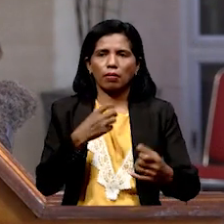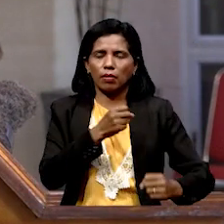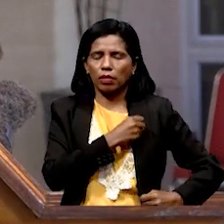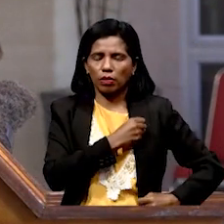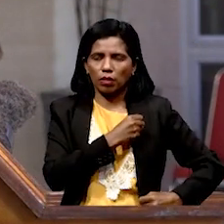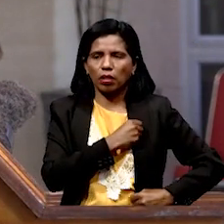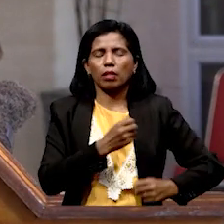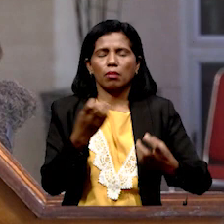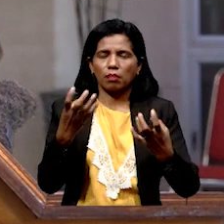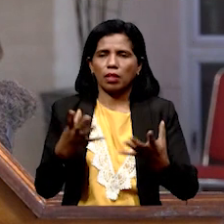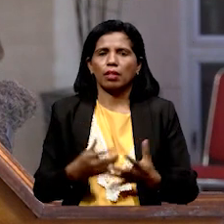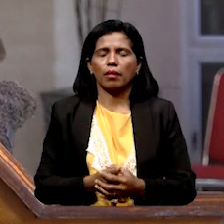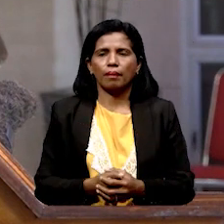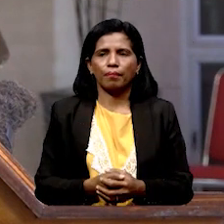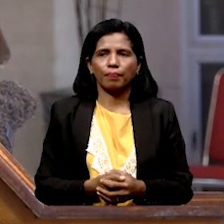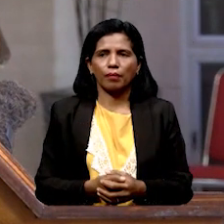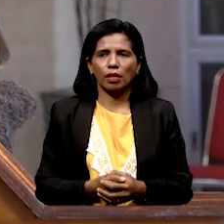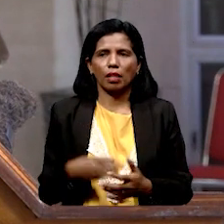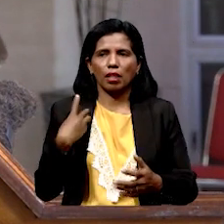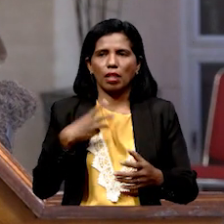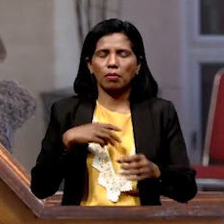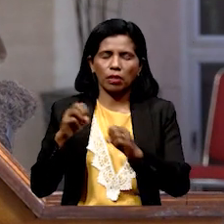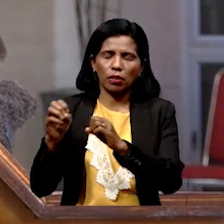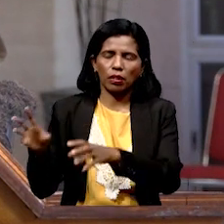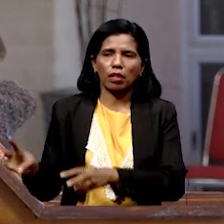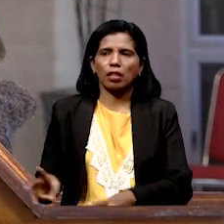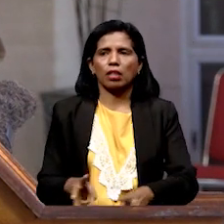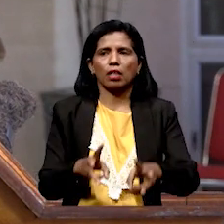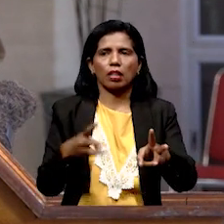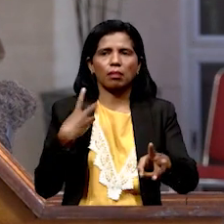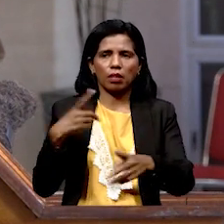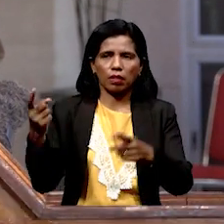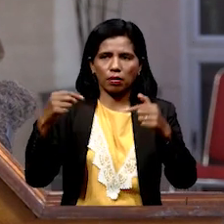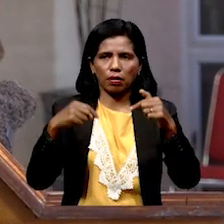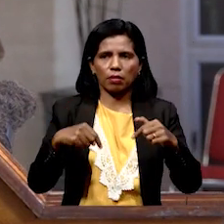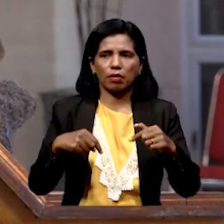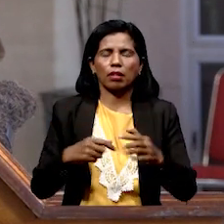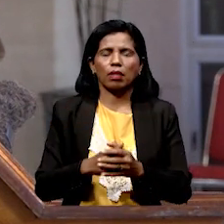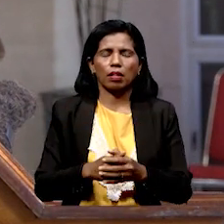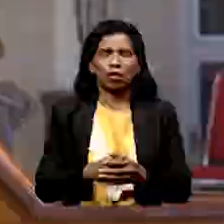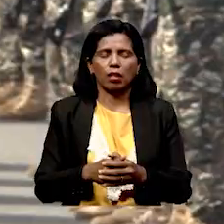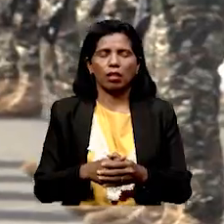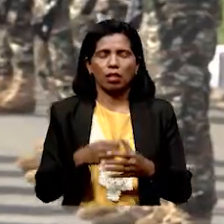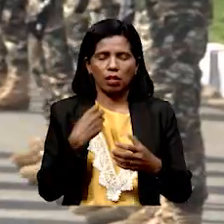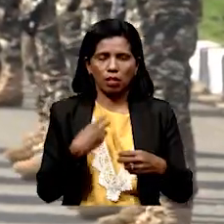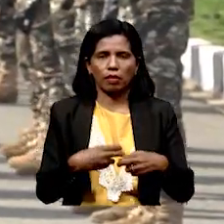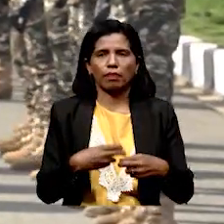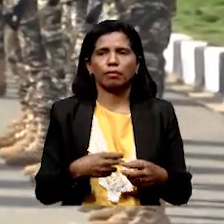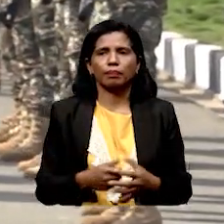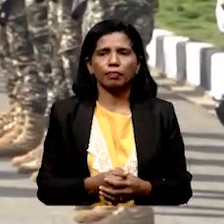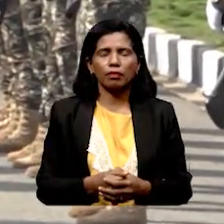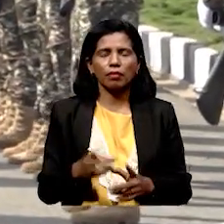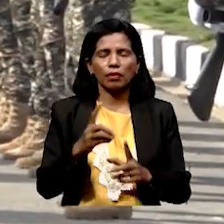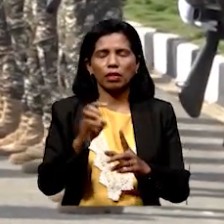barriam, comandantes riam barriam, a minha soia dala, a minha irmã que mais, a minha soia mala é lulik, é lulik ba. E a Lawrence